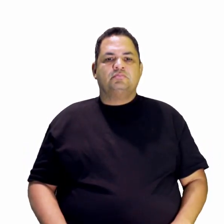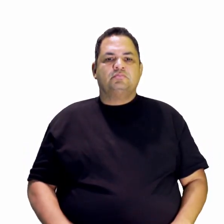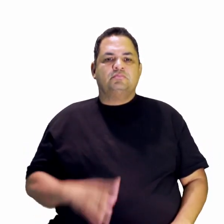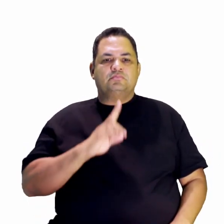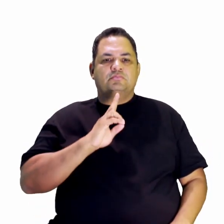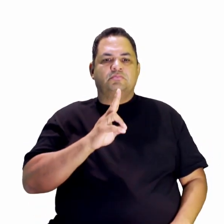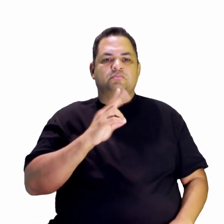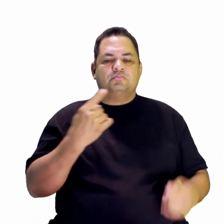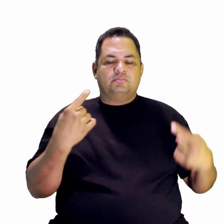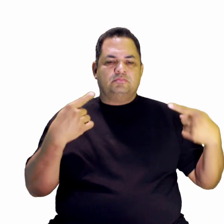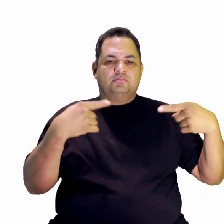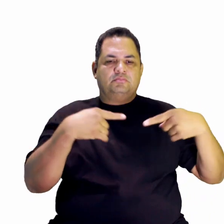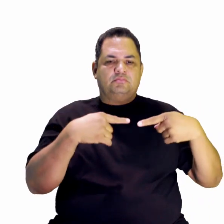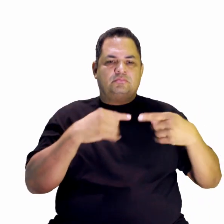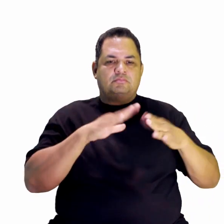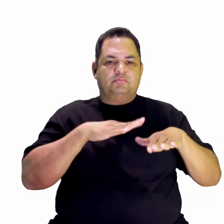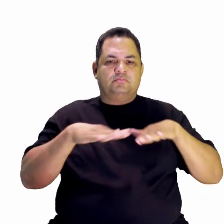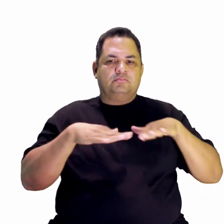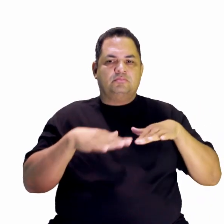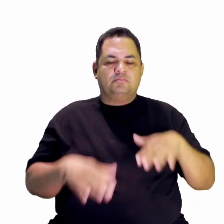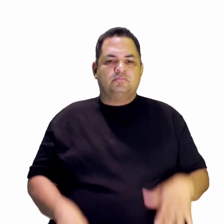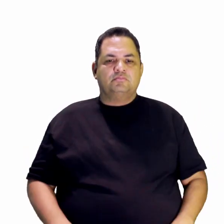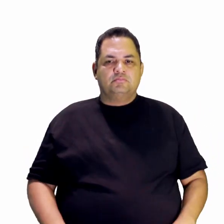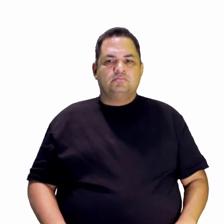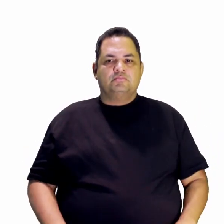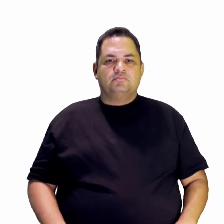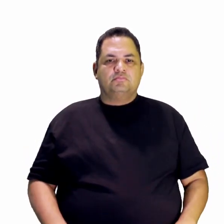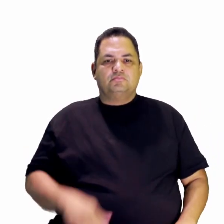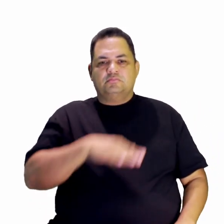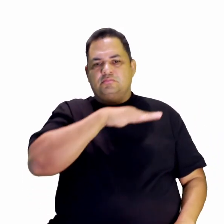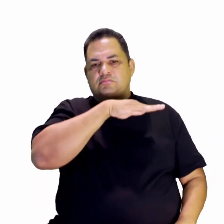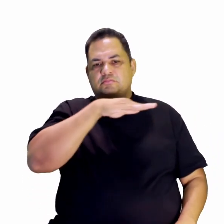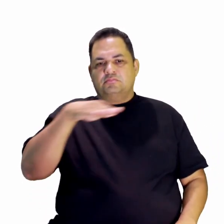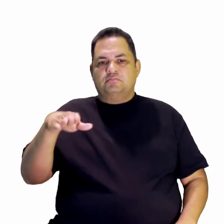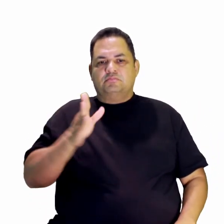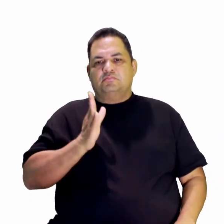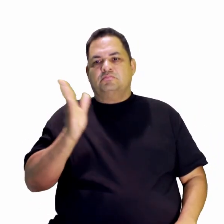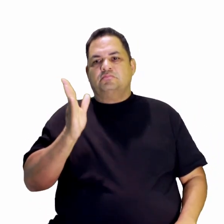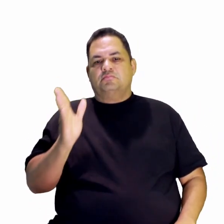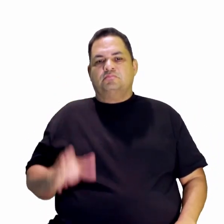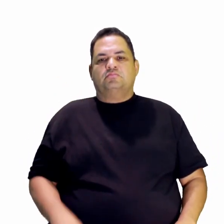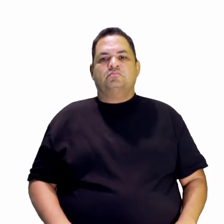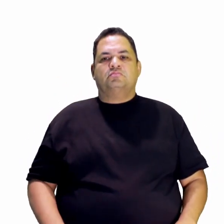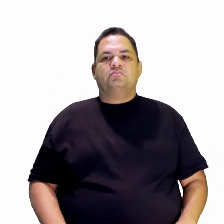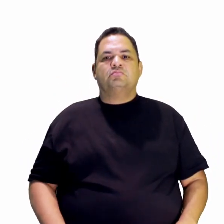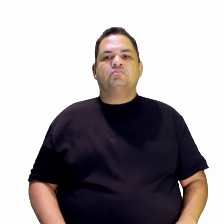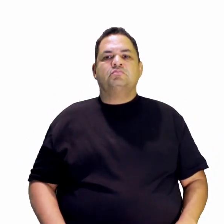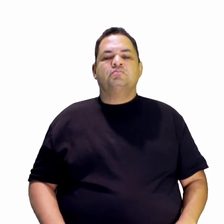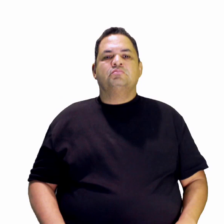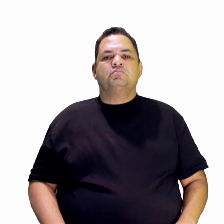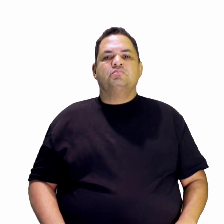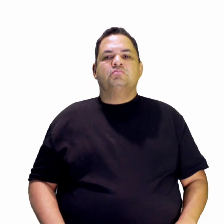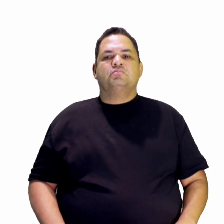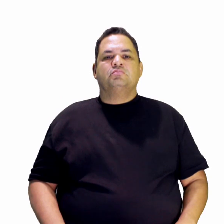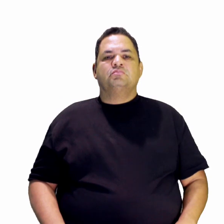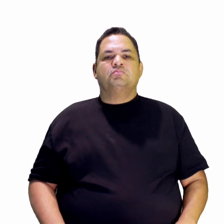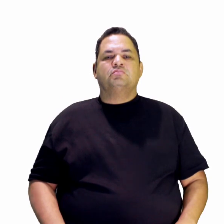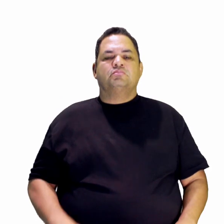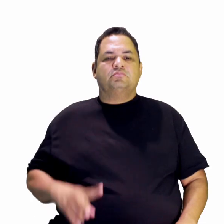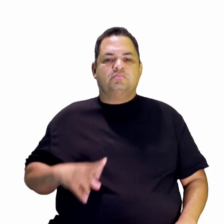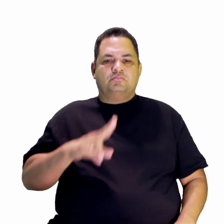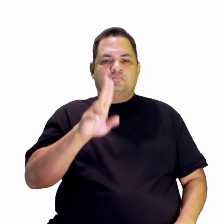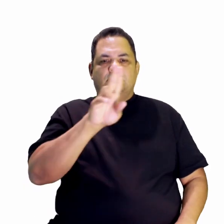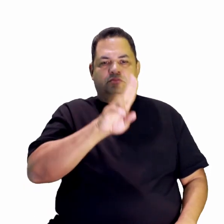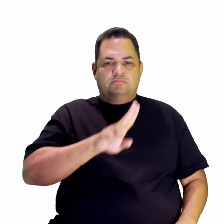sempre contrário ao movimento. Ó. Horizontal para a direita, a força de atrito é horizontal para a esquerda. A força aplicada